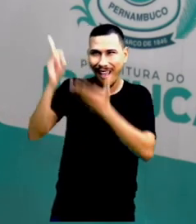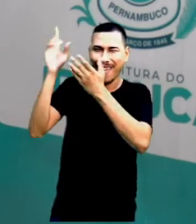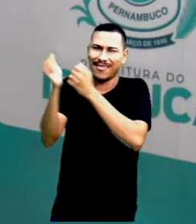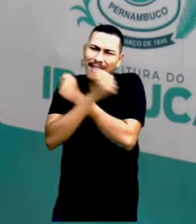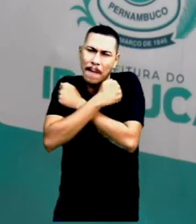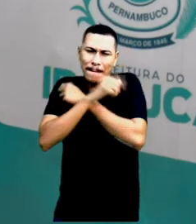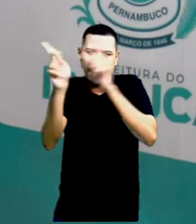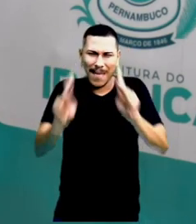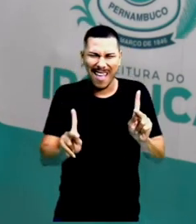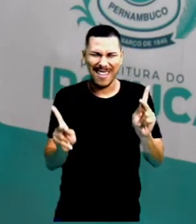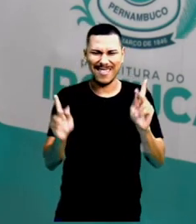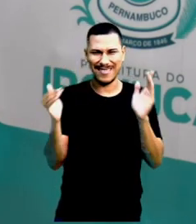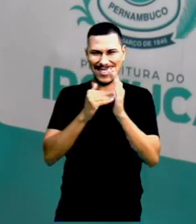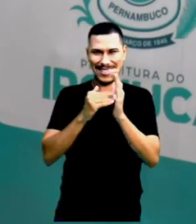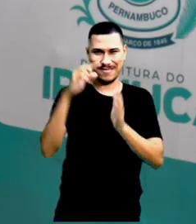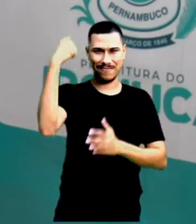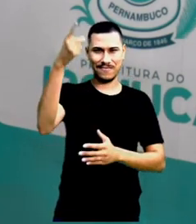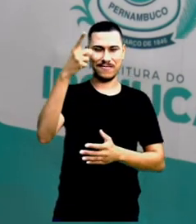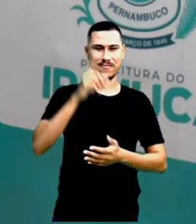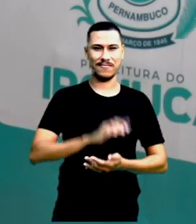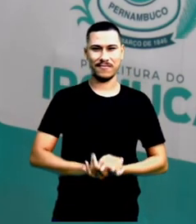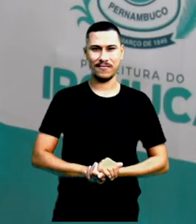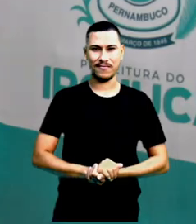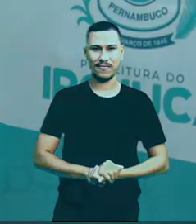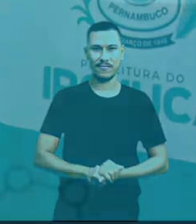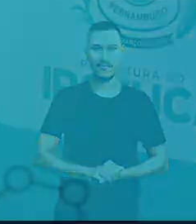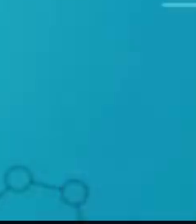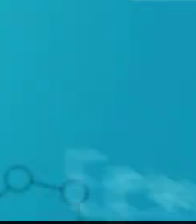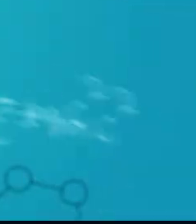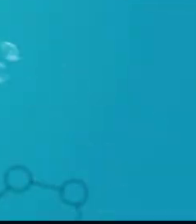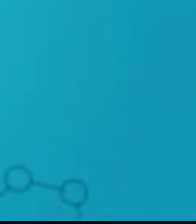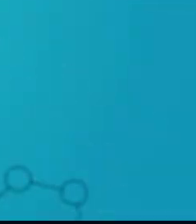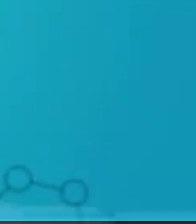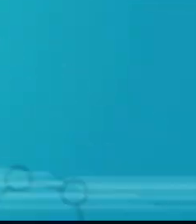Fique na paz até um